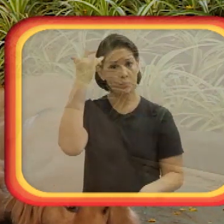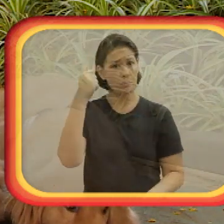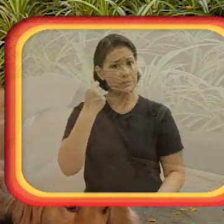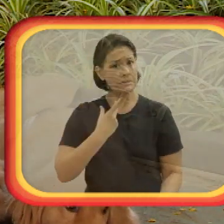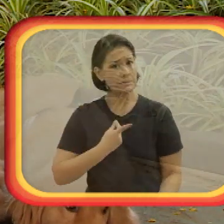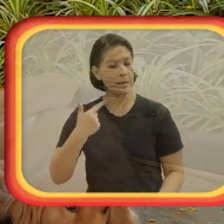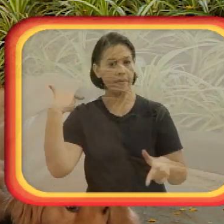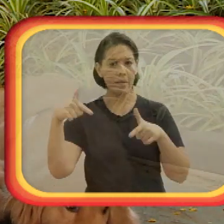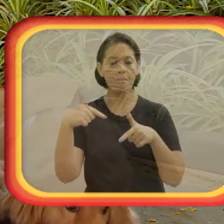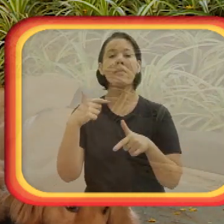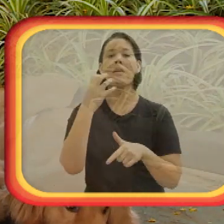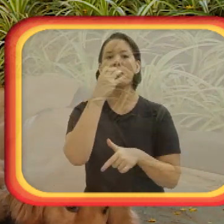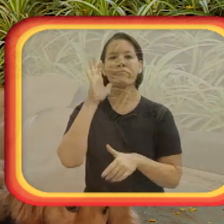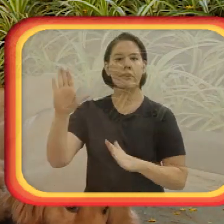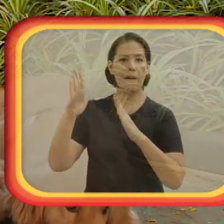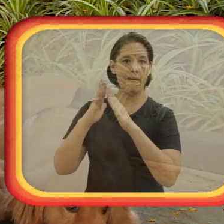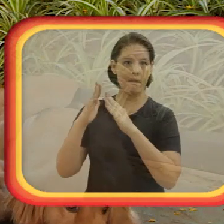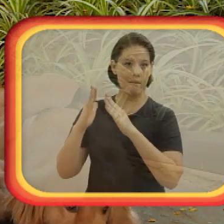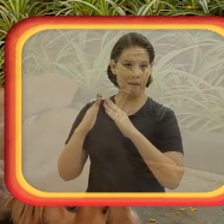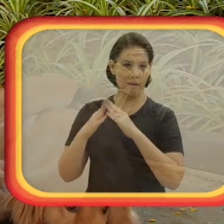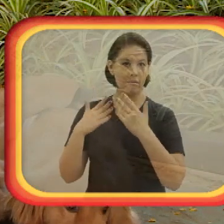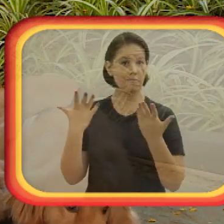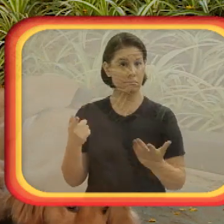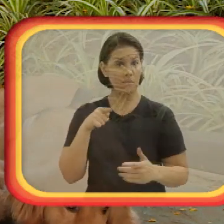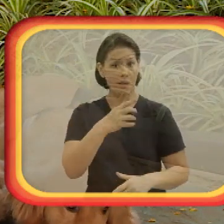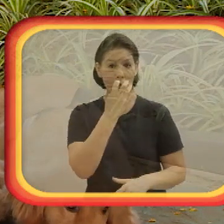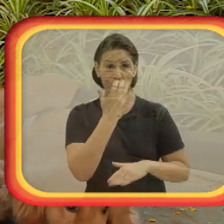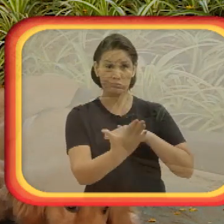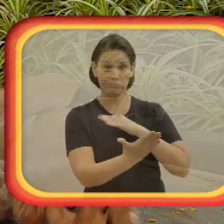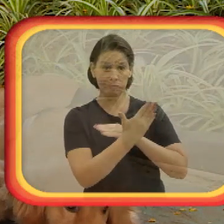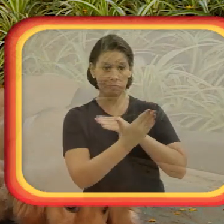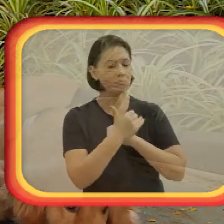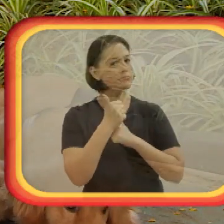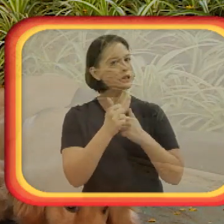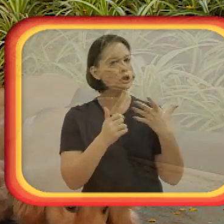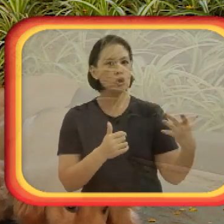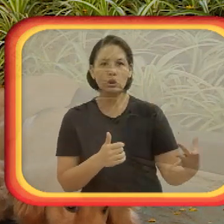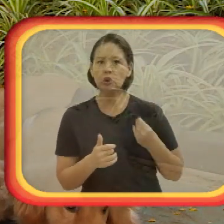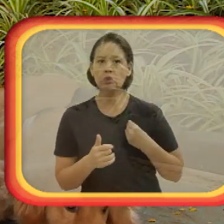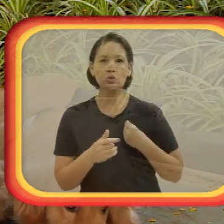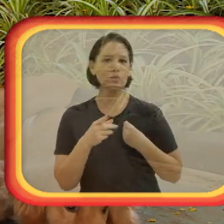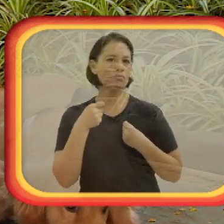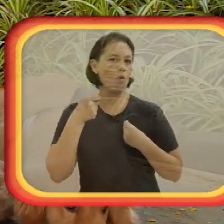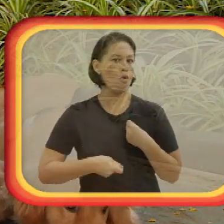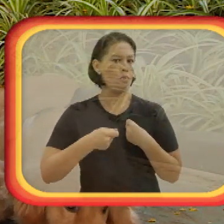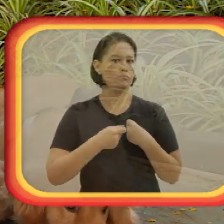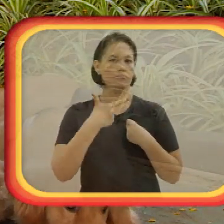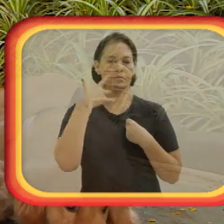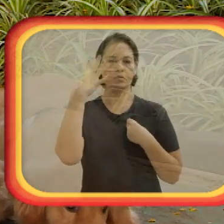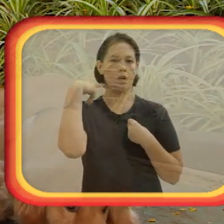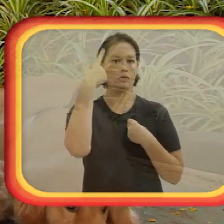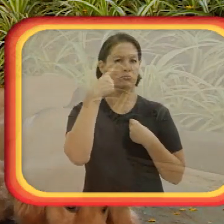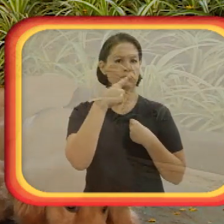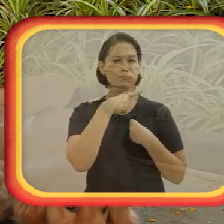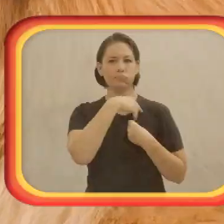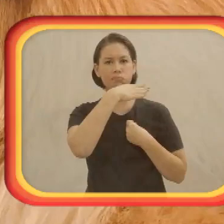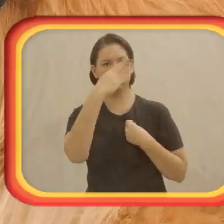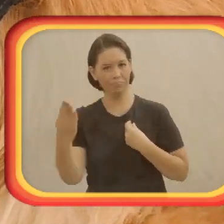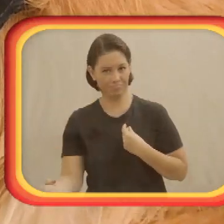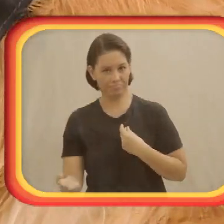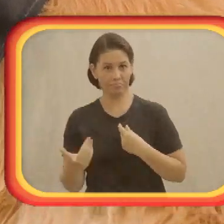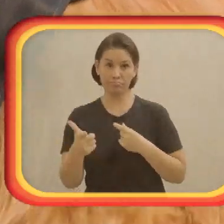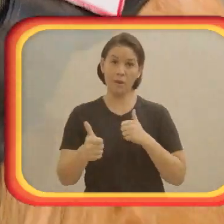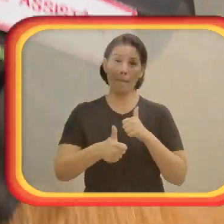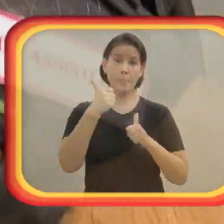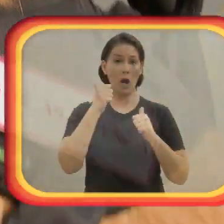casa. Né? Já o cão de assistência tá junto com o dono, é onde ele gostaria de estar o tempo todo.